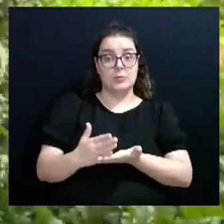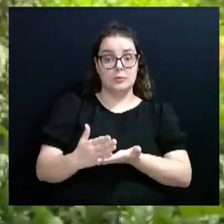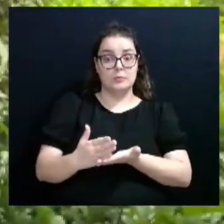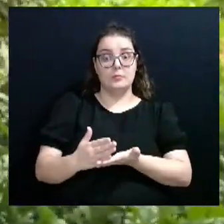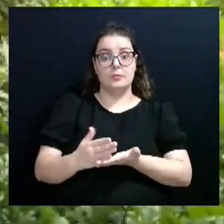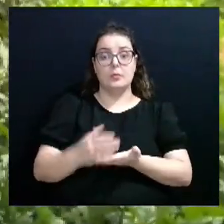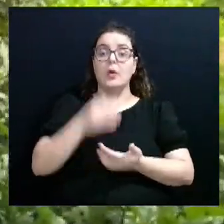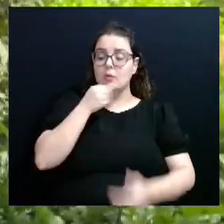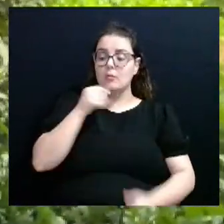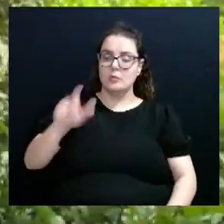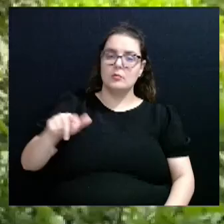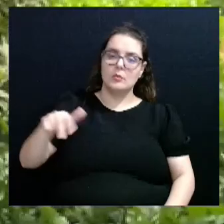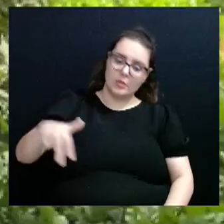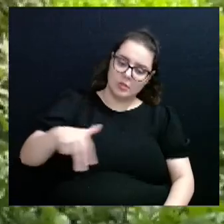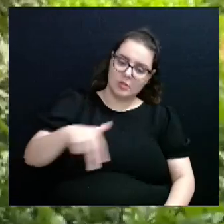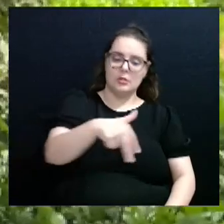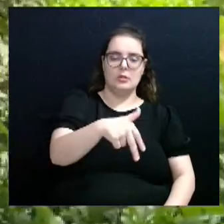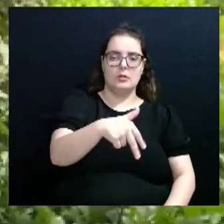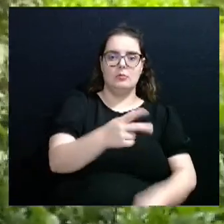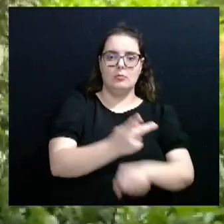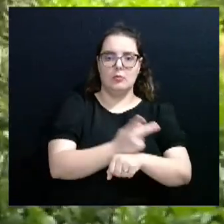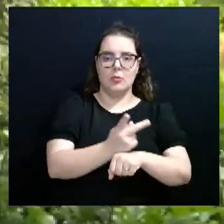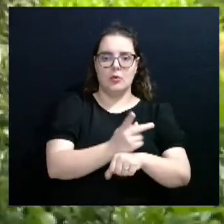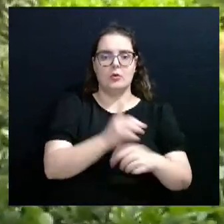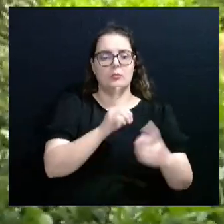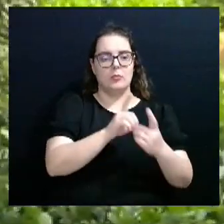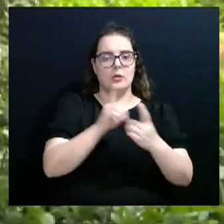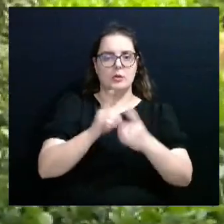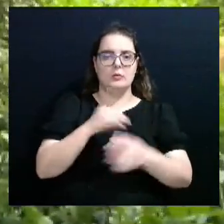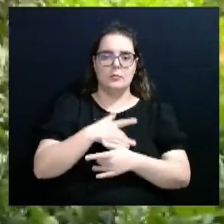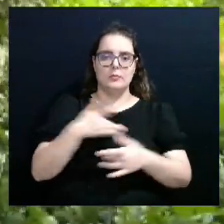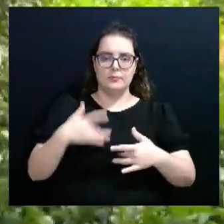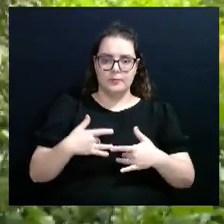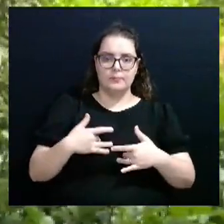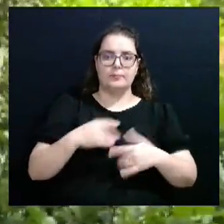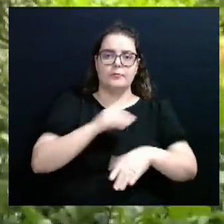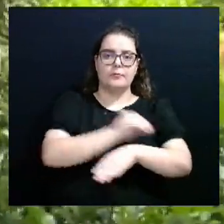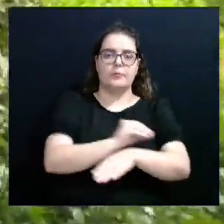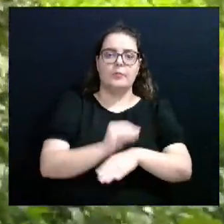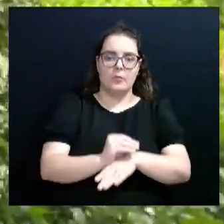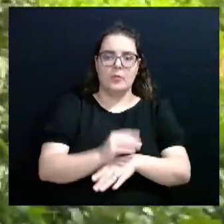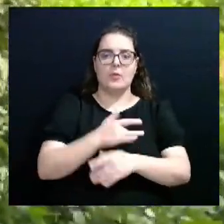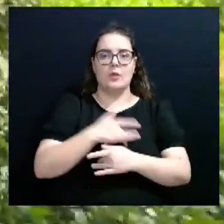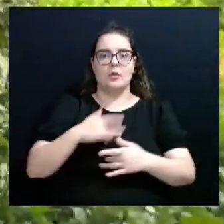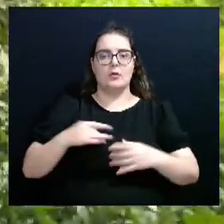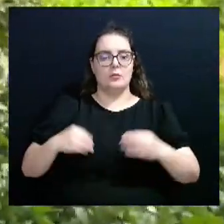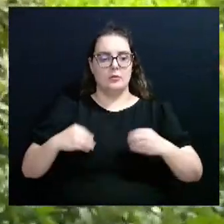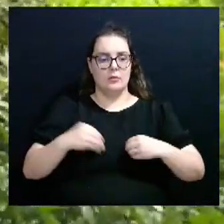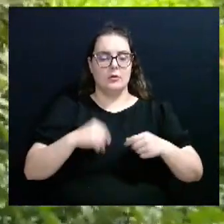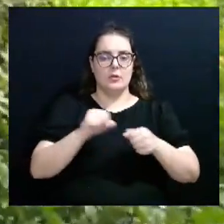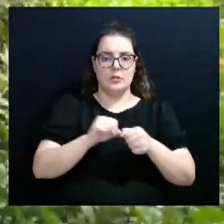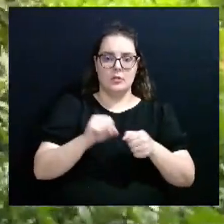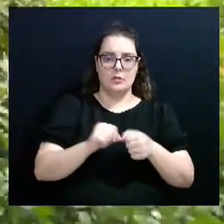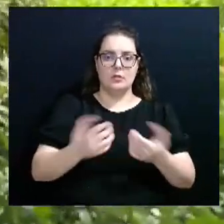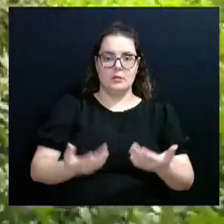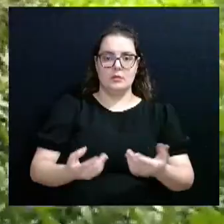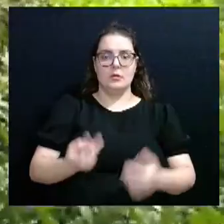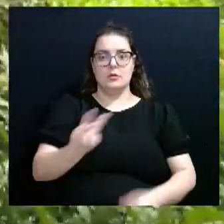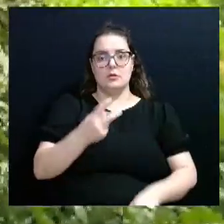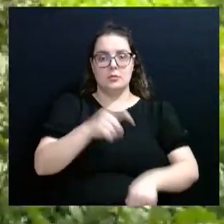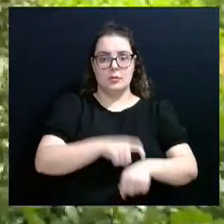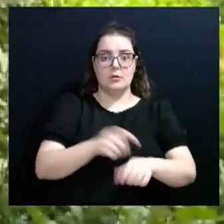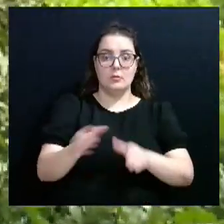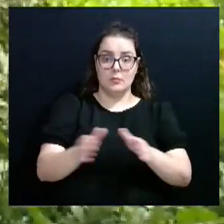procurar a atenção de saúde, buscar cuidar da saúde, fazer os seus exames. Aí, num segundo momento, no momento